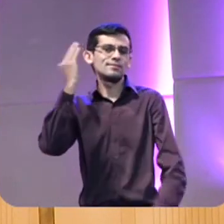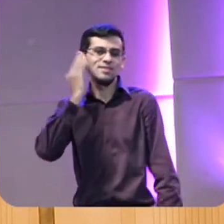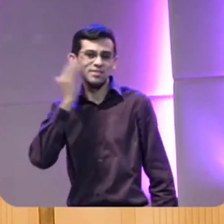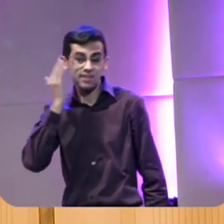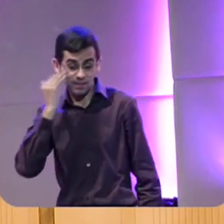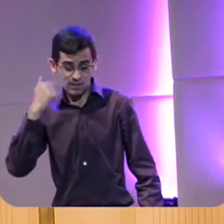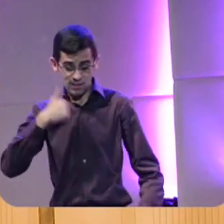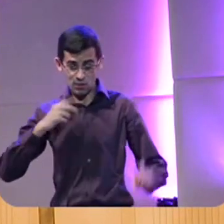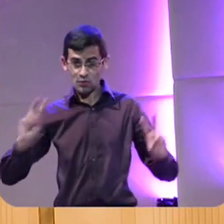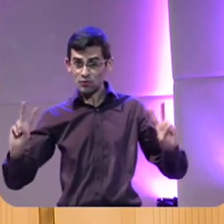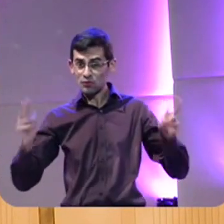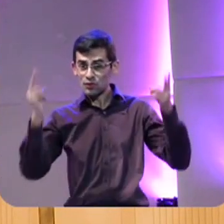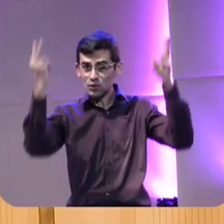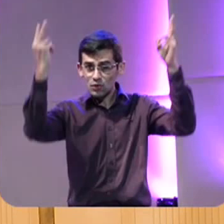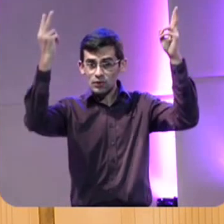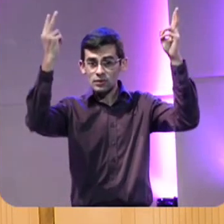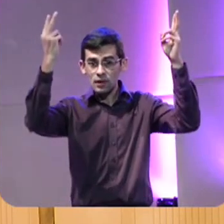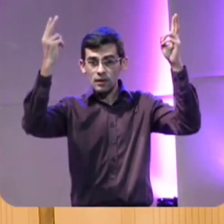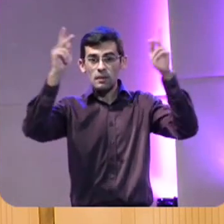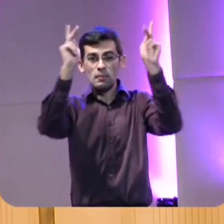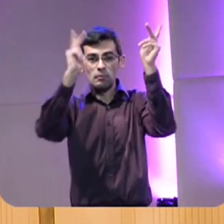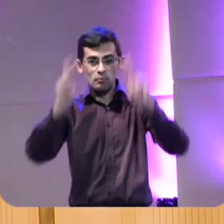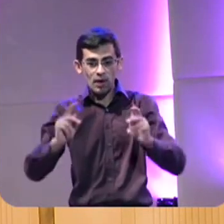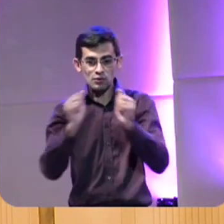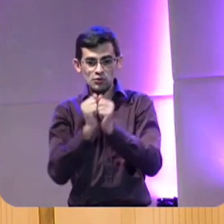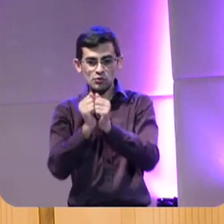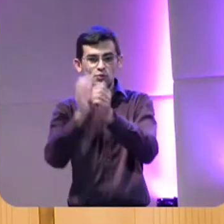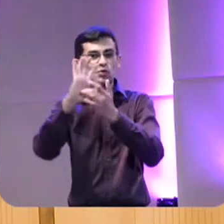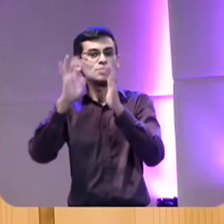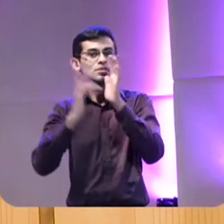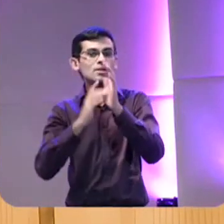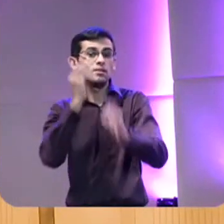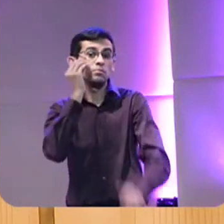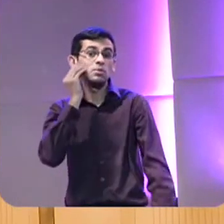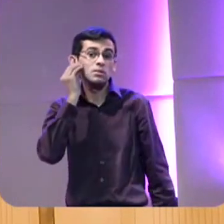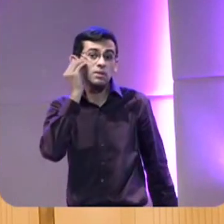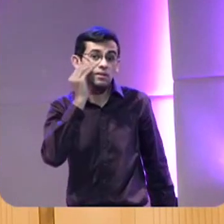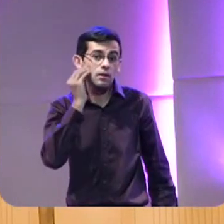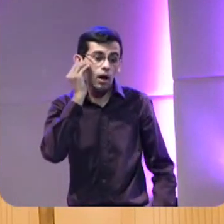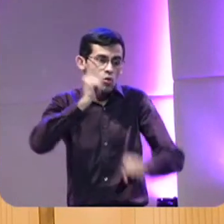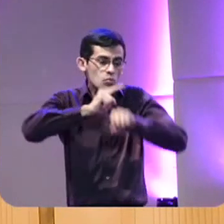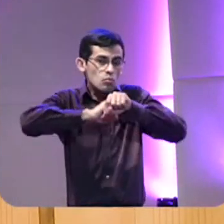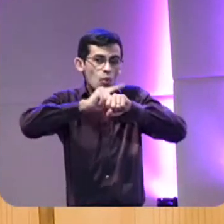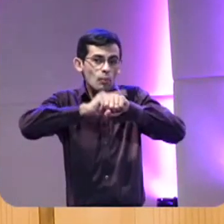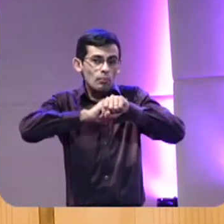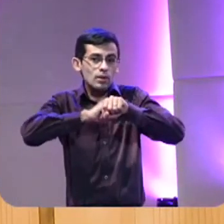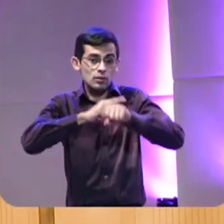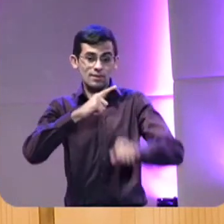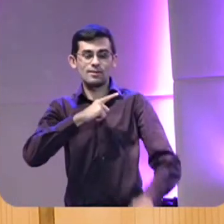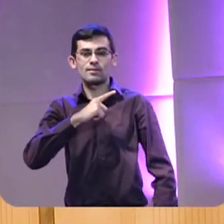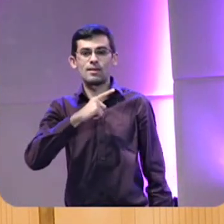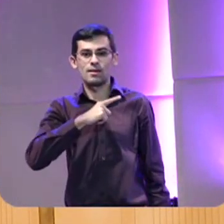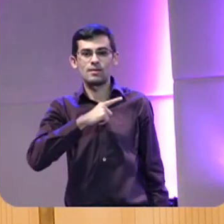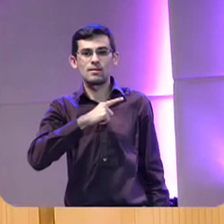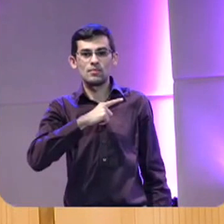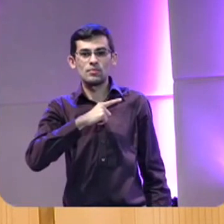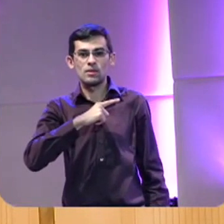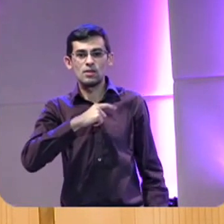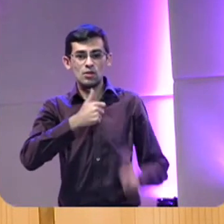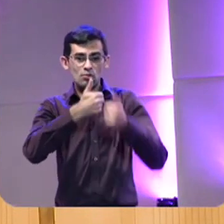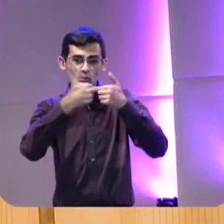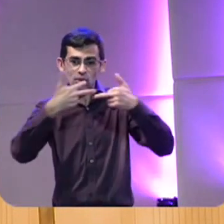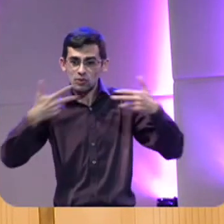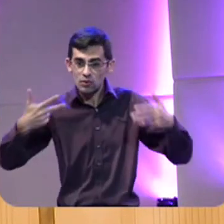vitorioso. Paz com Jesus é aprender a desfrutar o momento que você tem com o que é